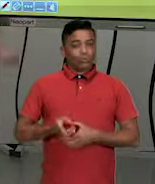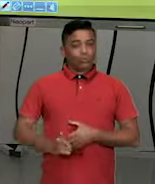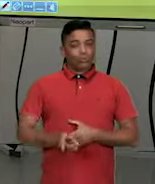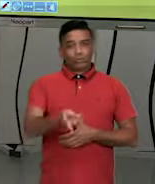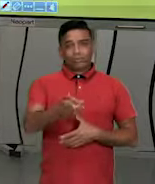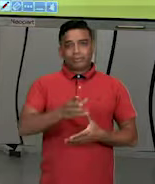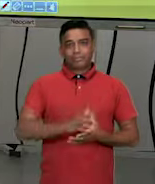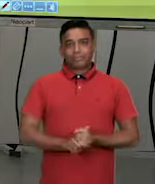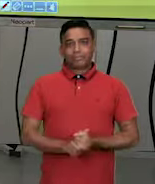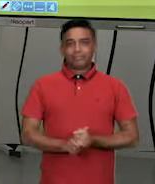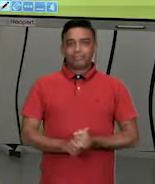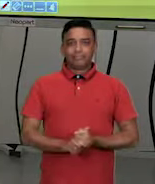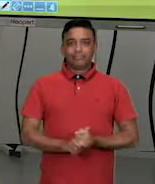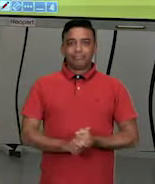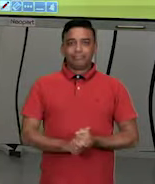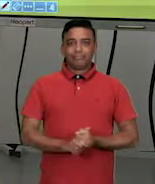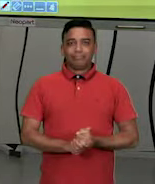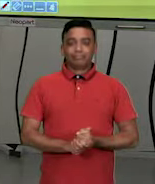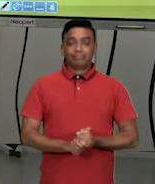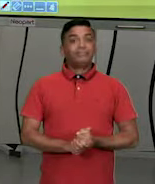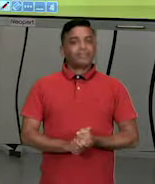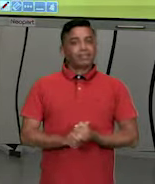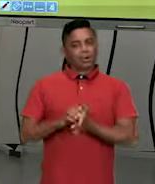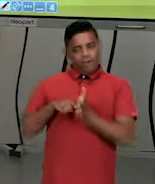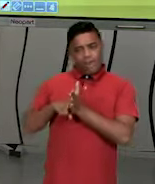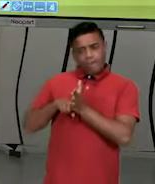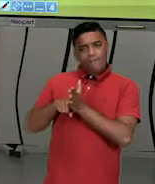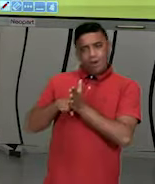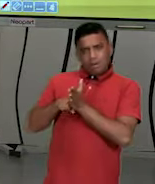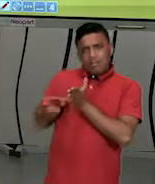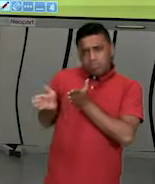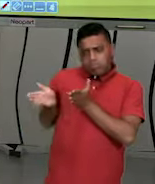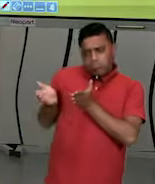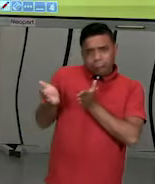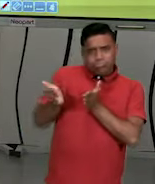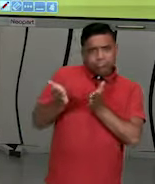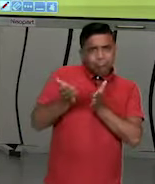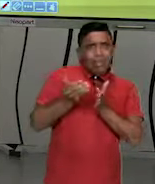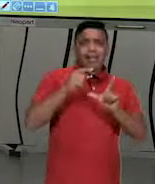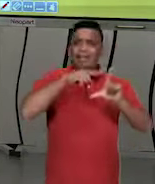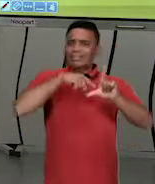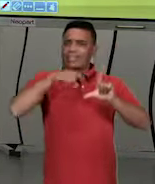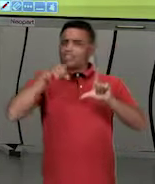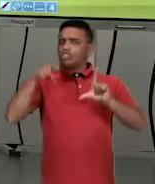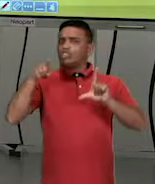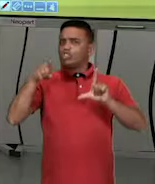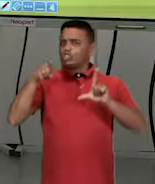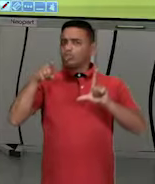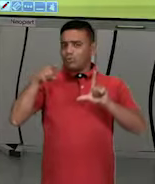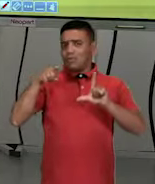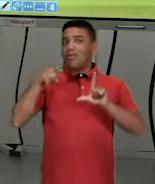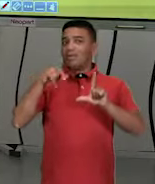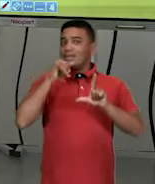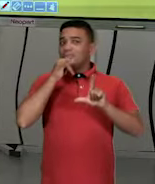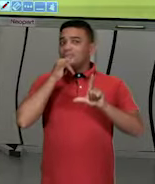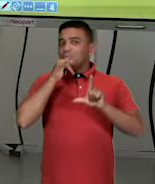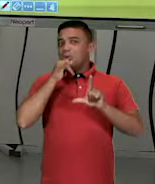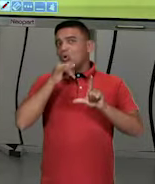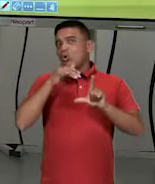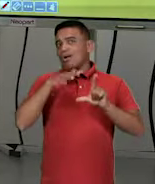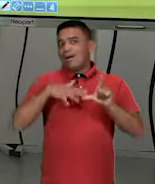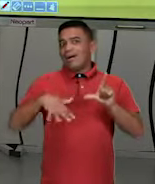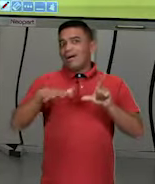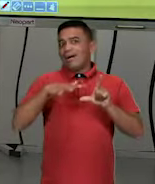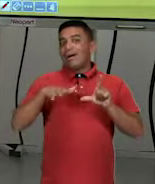Continuando, nós temos os dados estatísticos. Os dados estatísticos, gente, é quando eu tenho algum dado, principalmente no